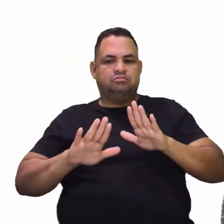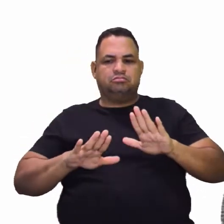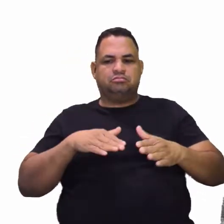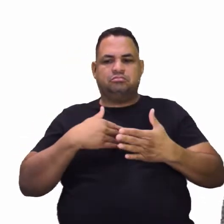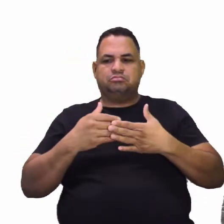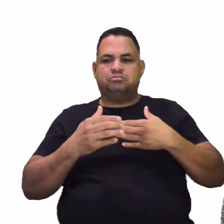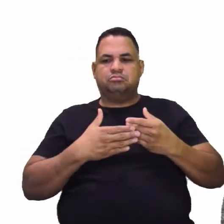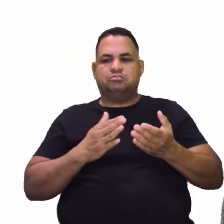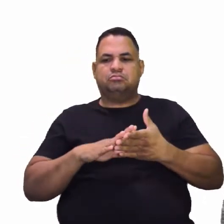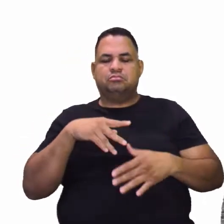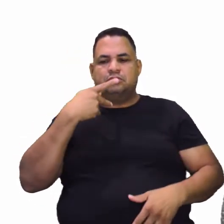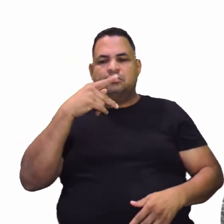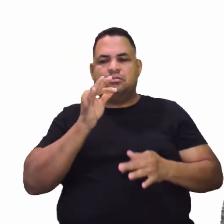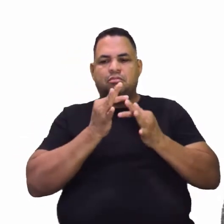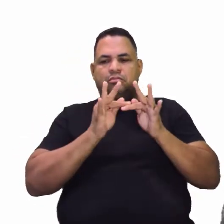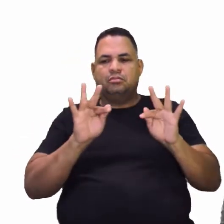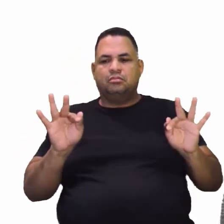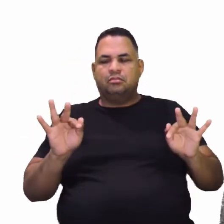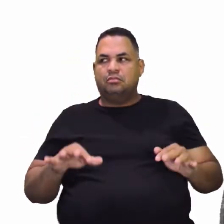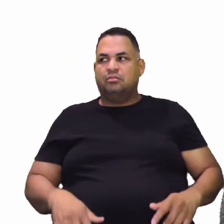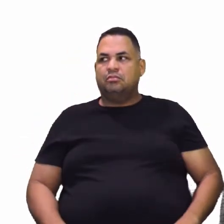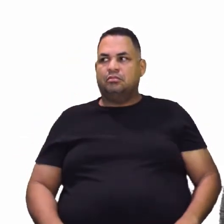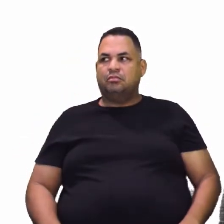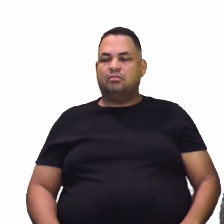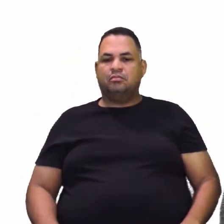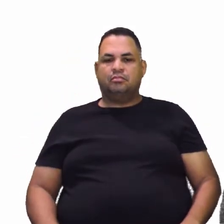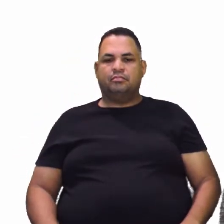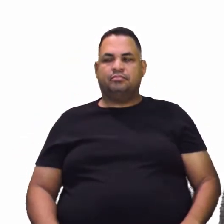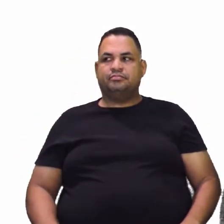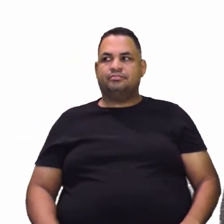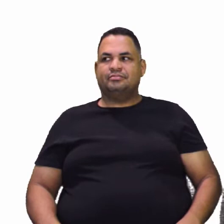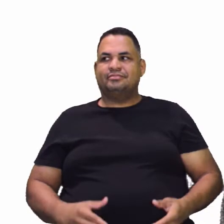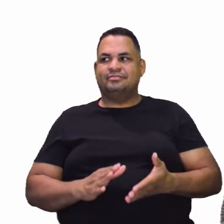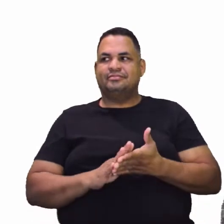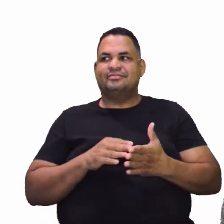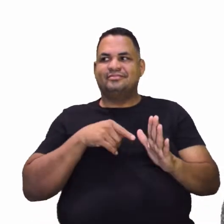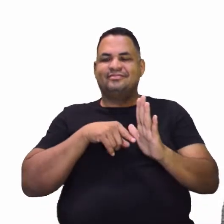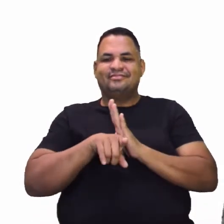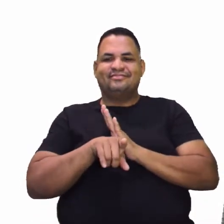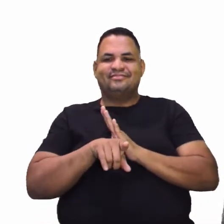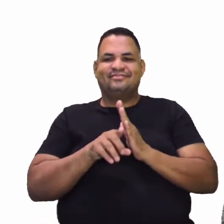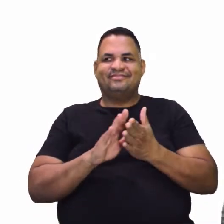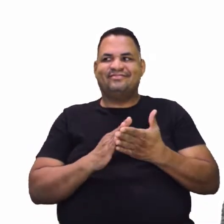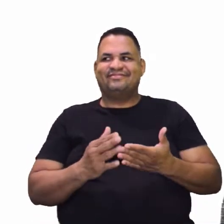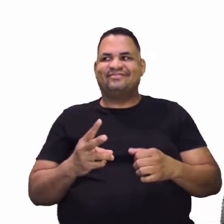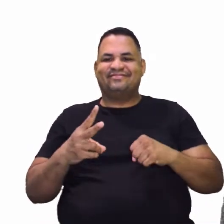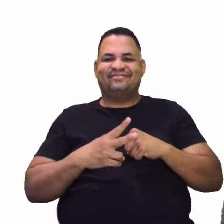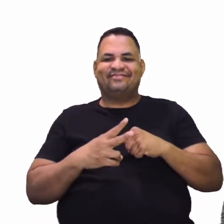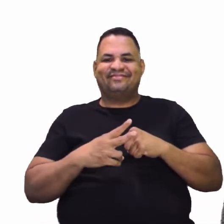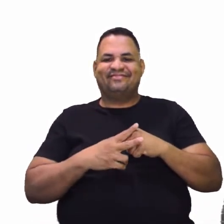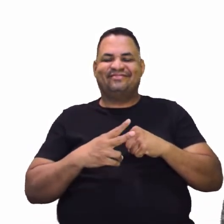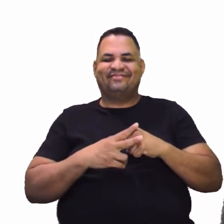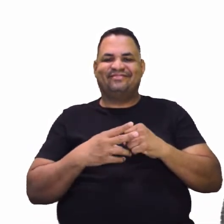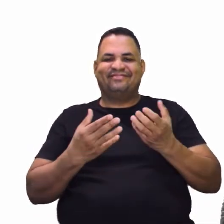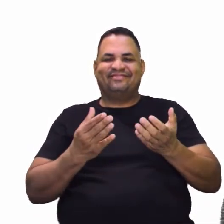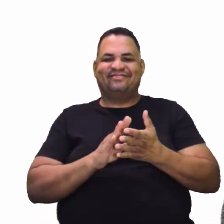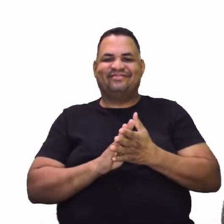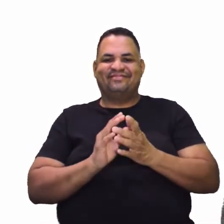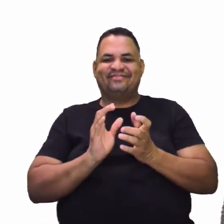você quer falar na sua frase. Então, essa é a forma que a gente faz perguntas. Verbo